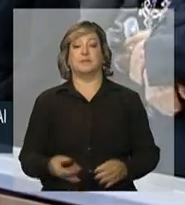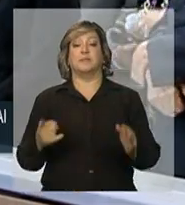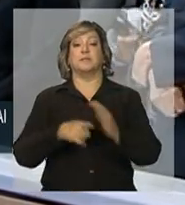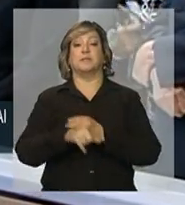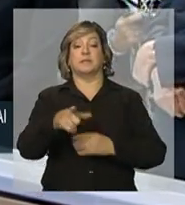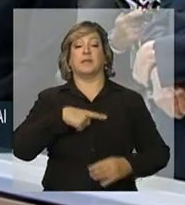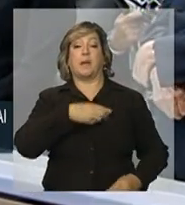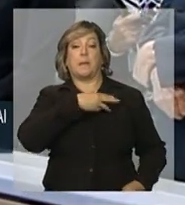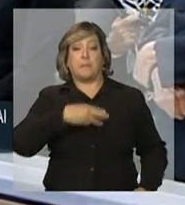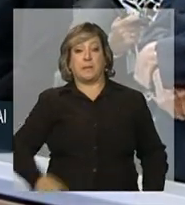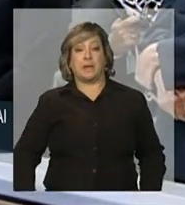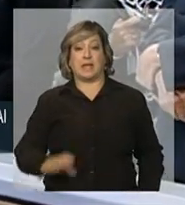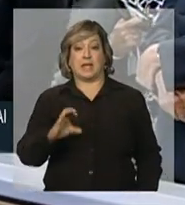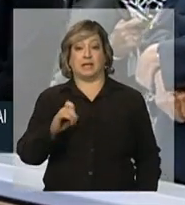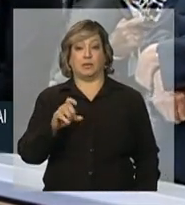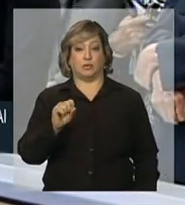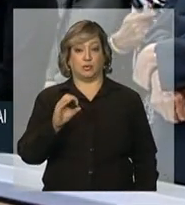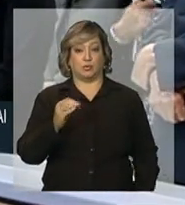Ministro Celso Amorim,